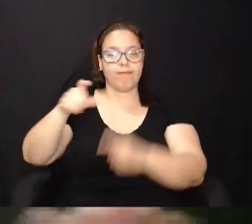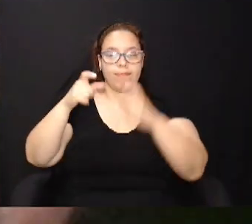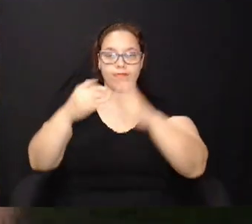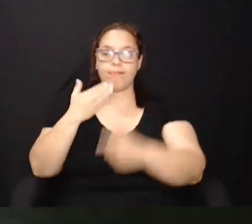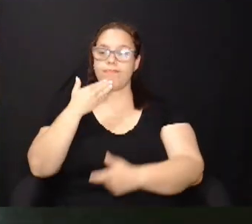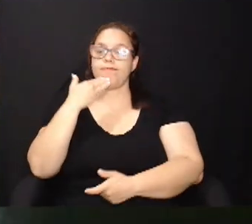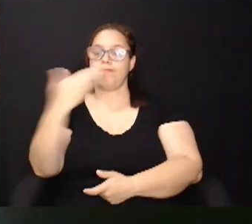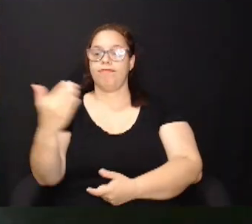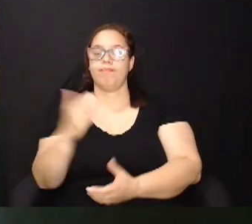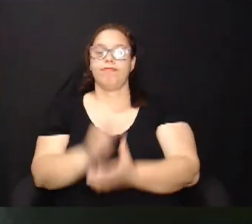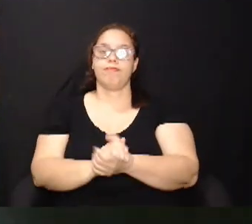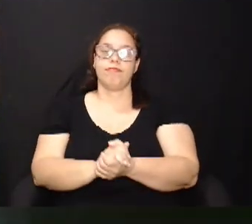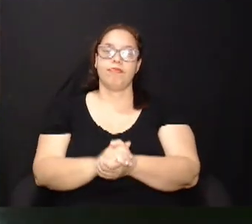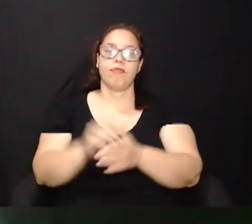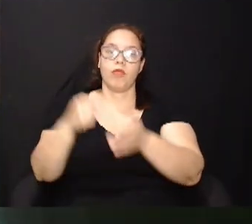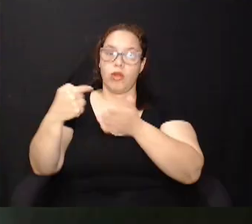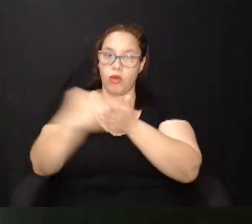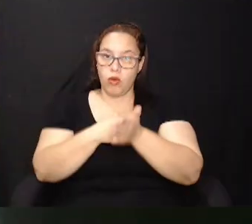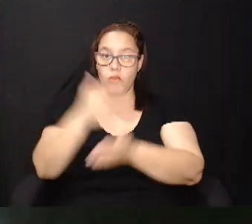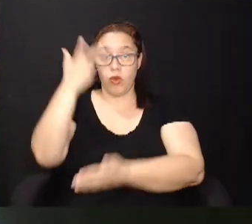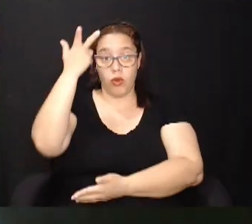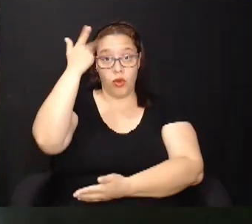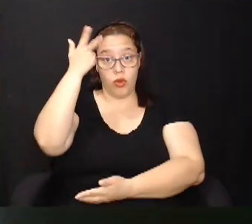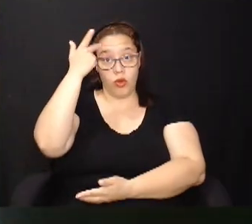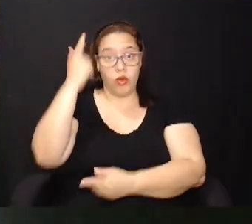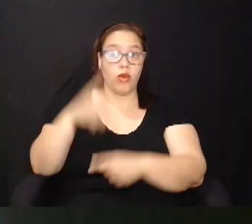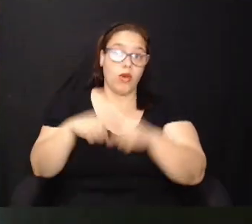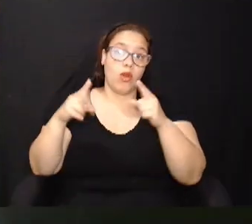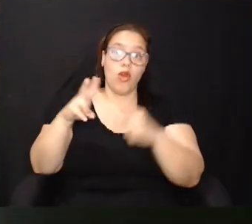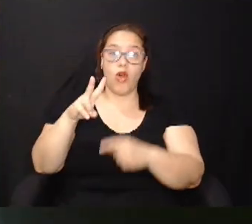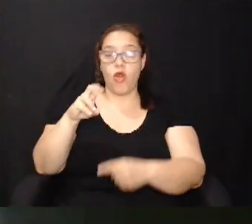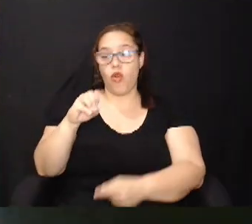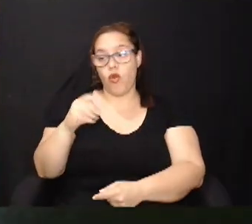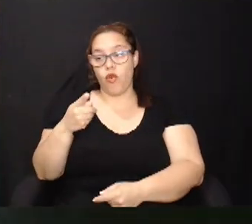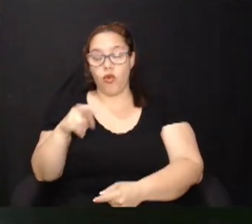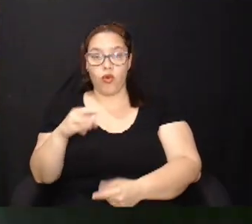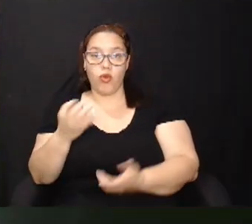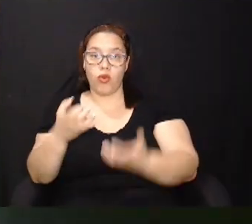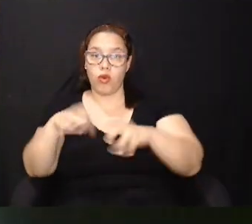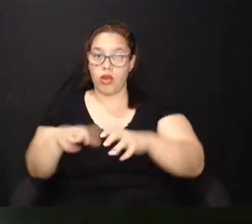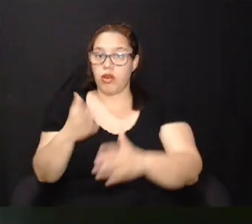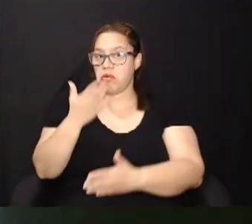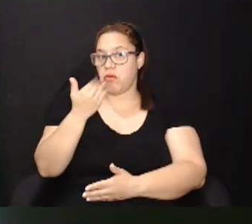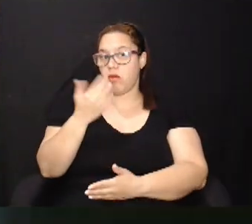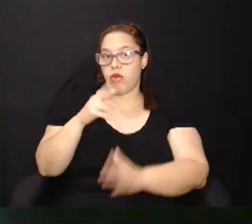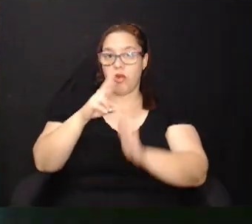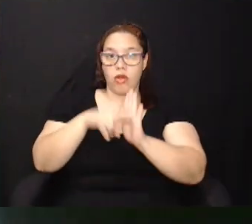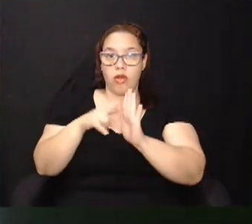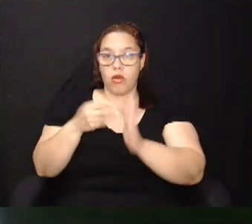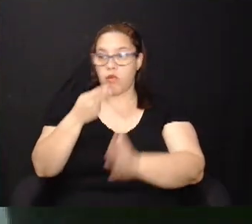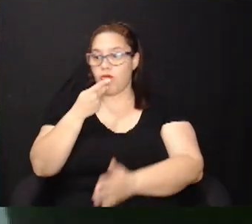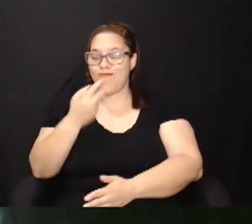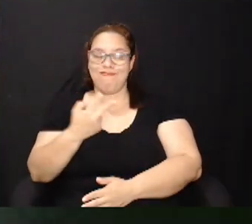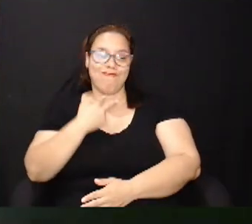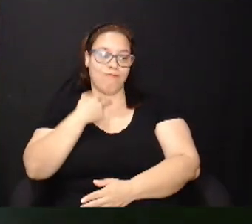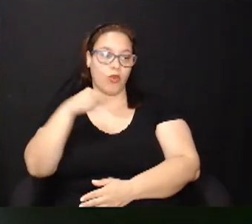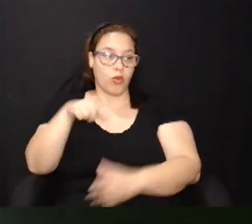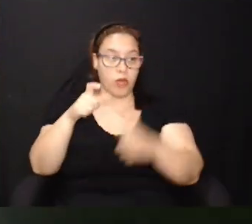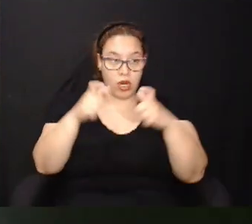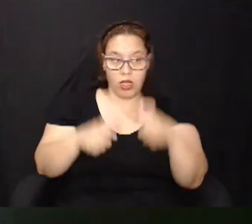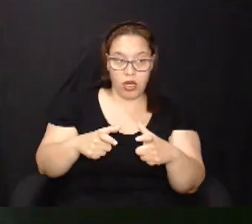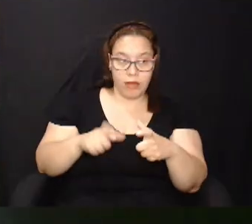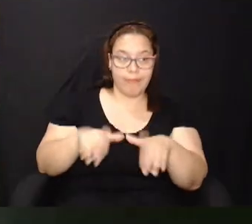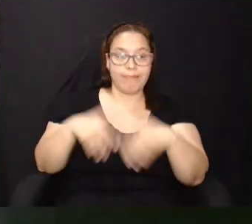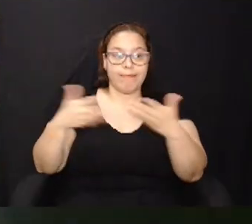E tem uma pergunta que é muito comum. Mas o voucher é de um lugar que eu não quero comer, ou então eu tenho uma restrição alimentar e não como naquele local. Então você